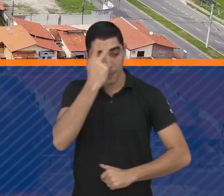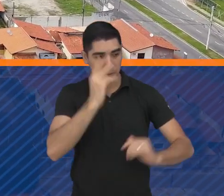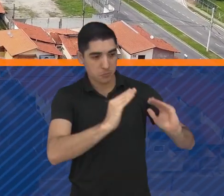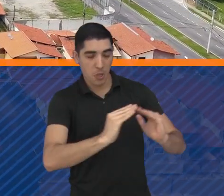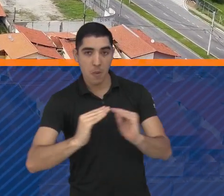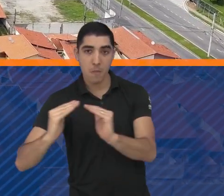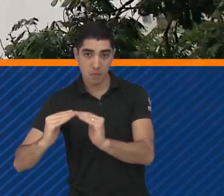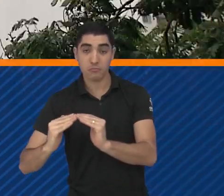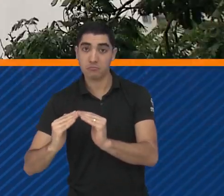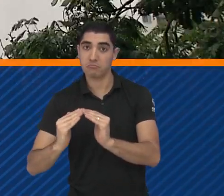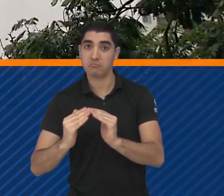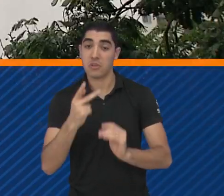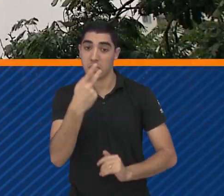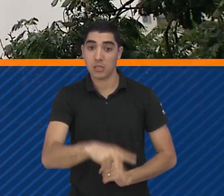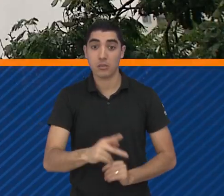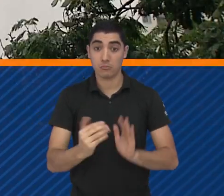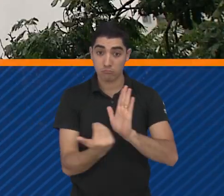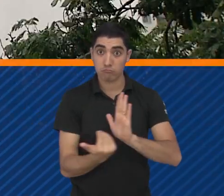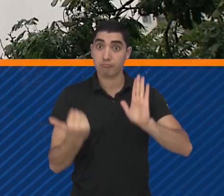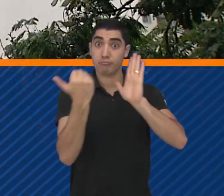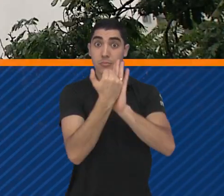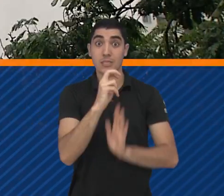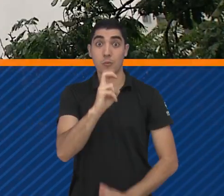64.482 pessoas, alta de